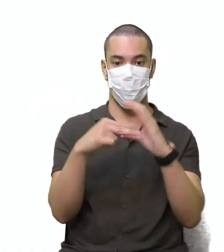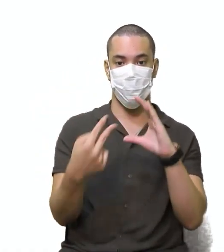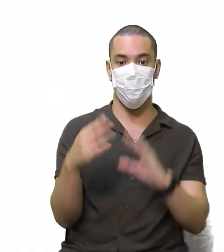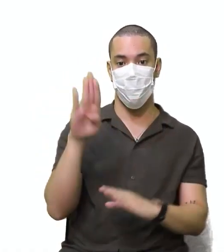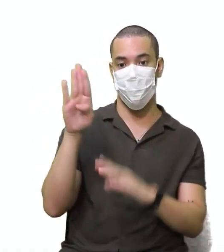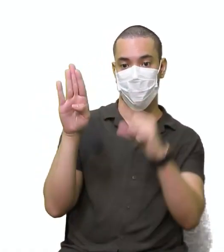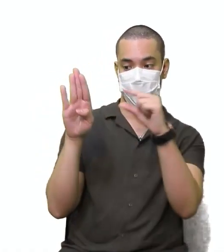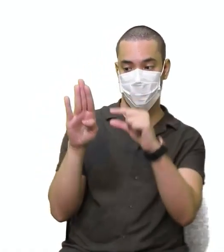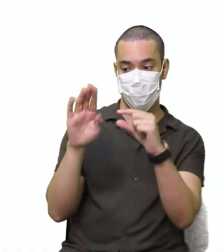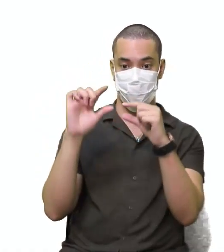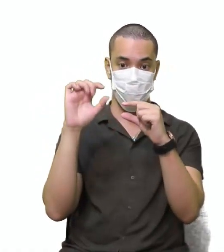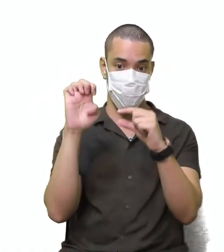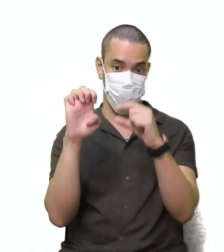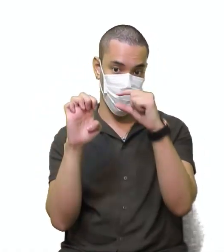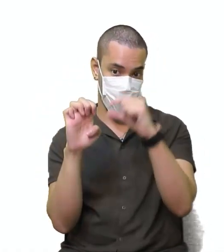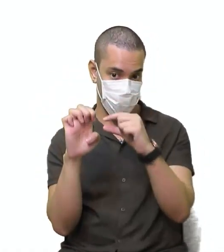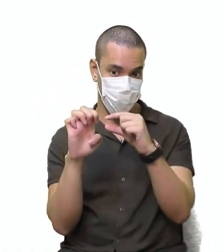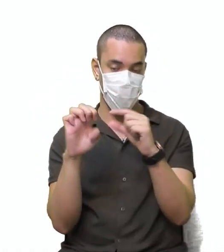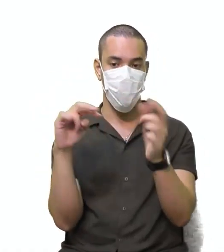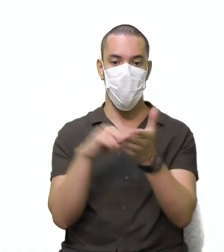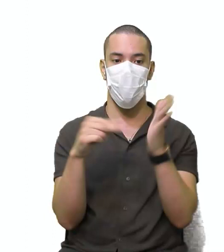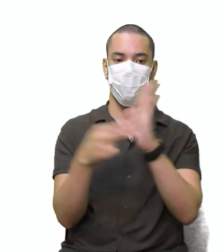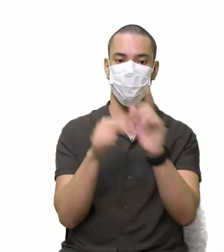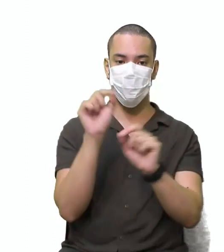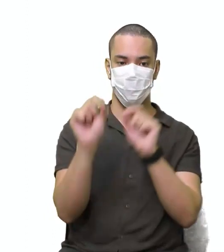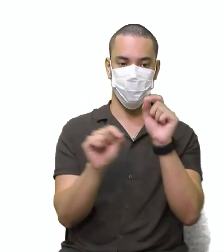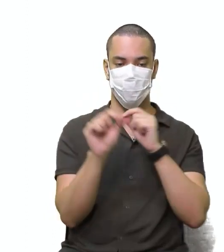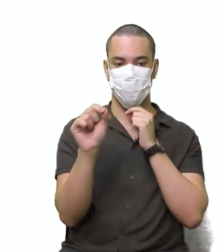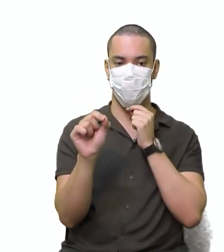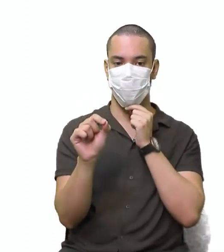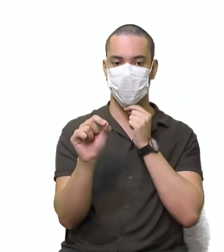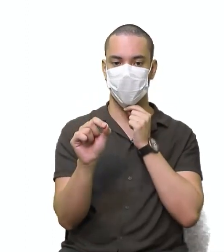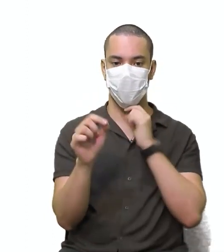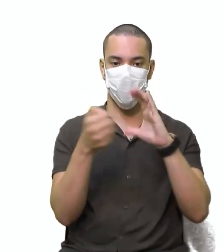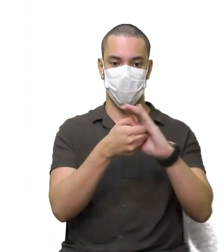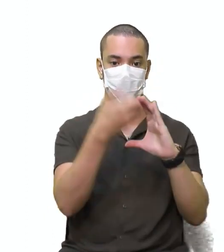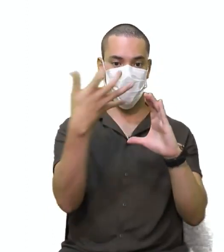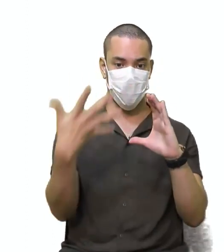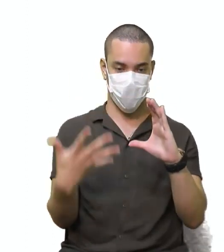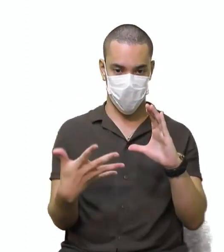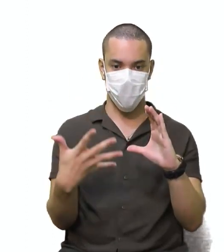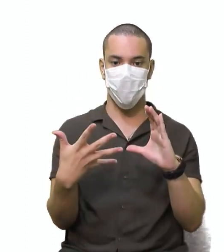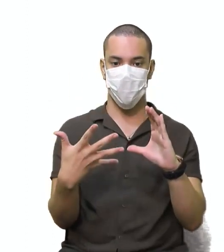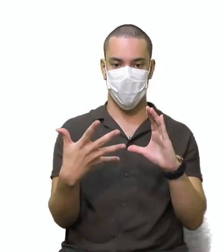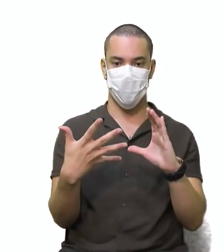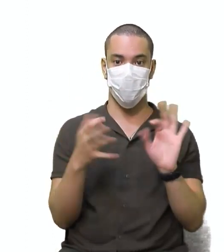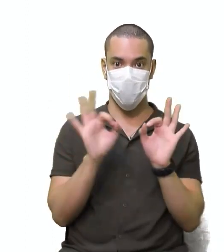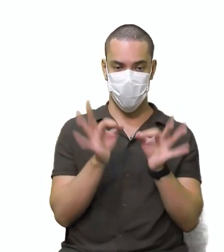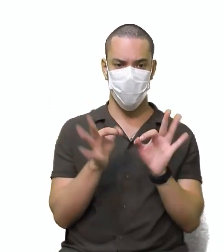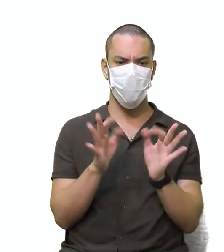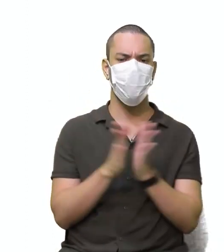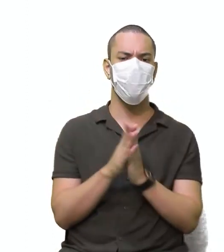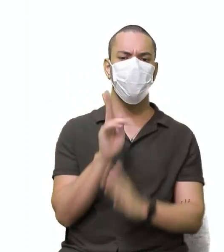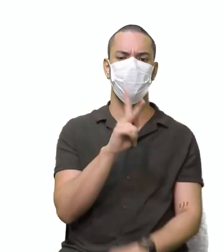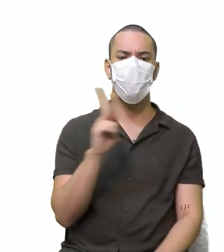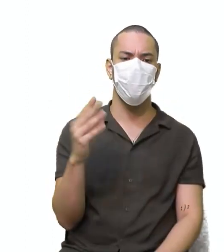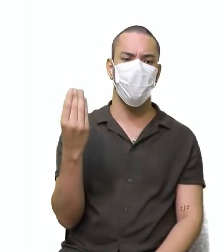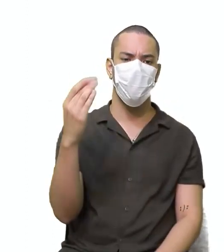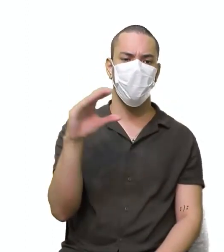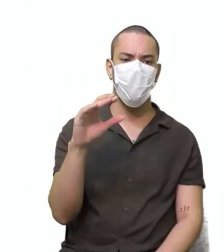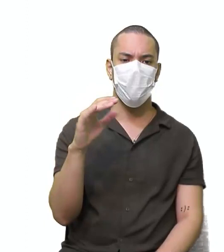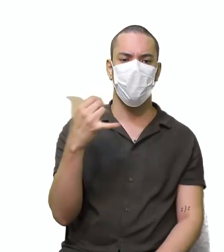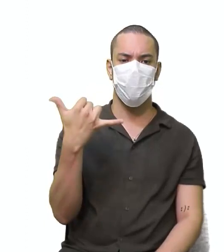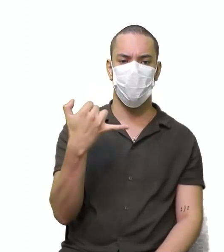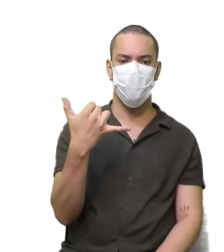Ezinho estão relacionados com essas características. Prof, coloca a canetinha vermelhinha,